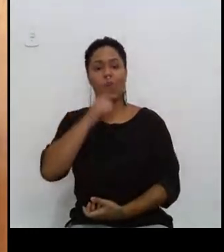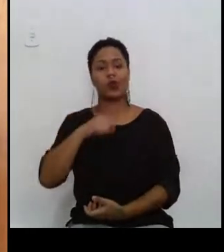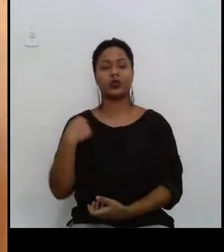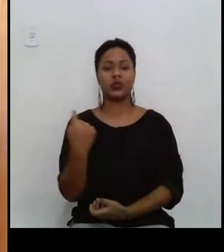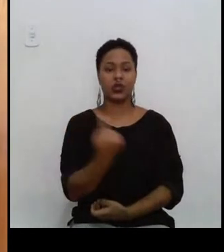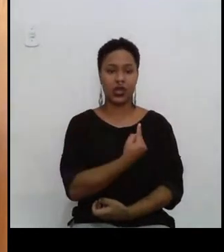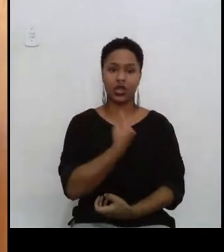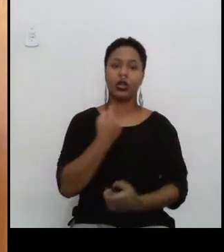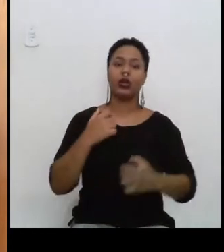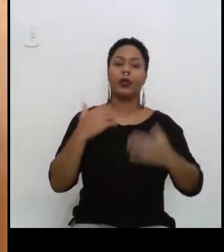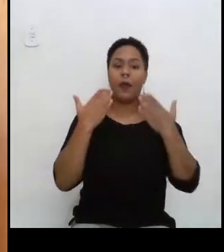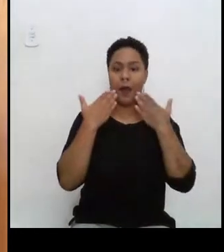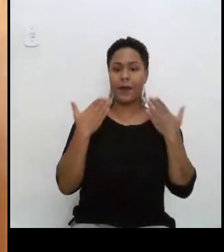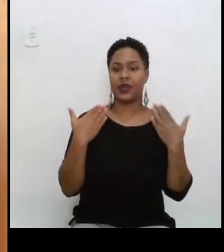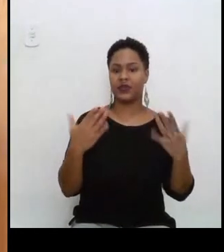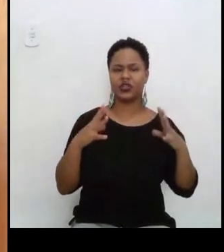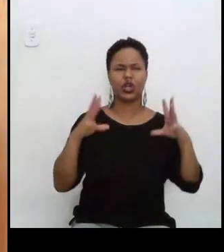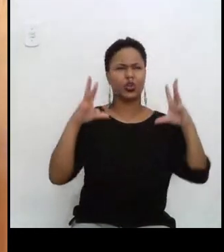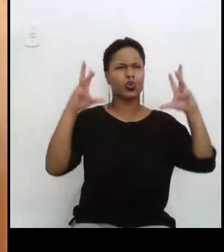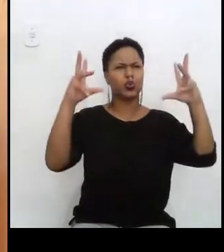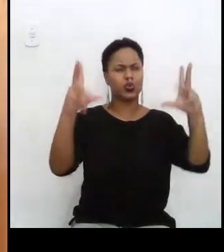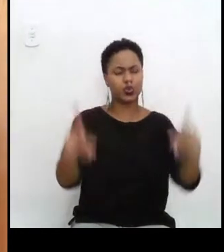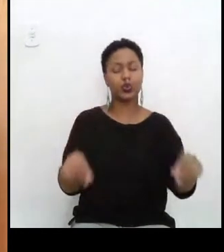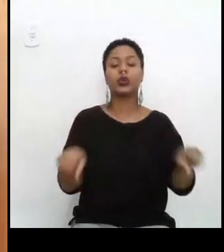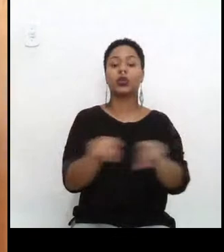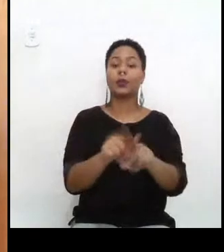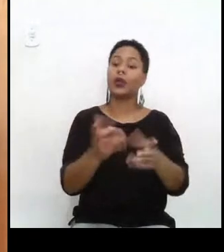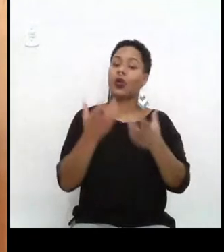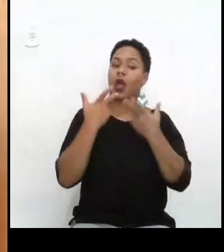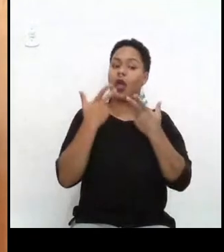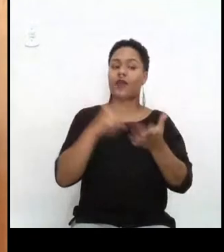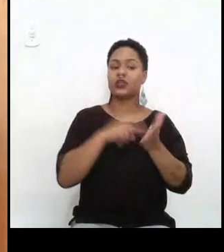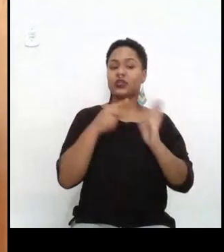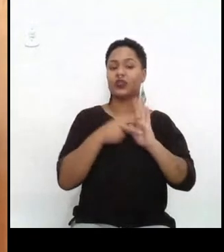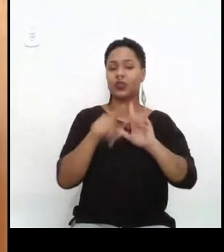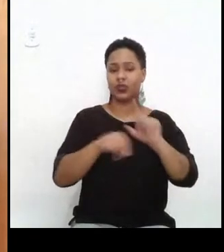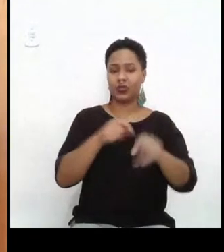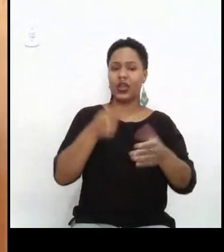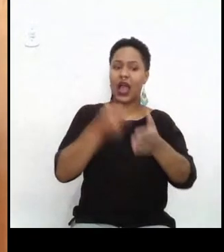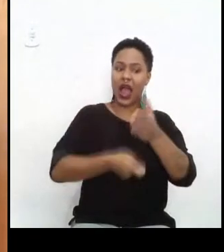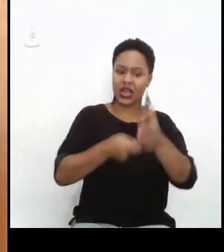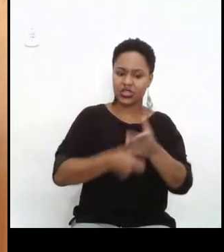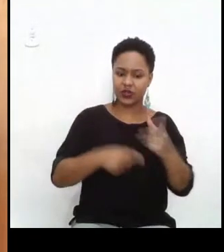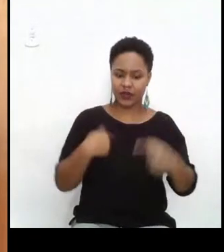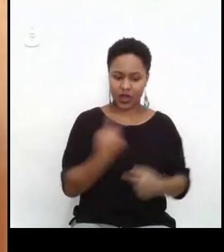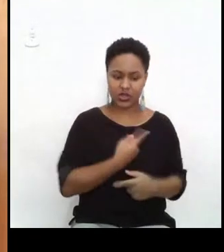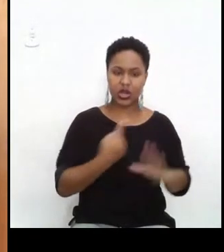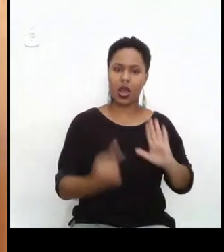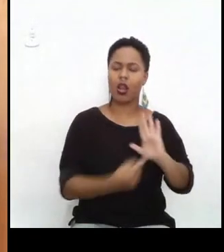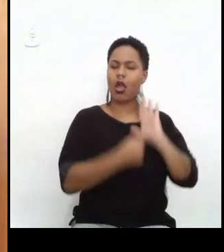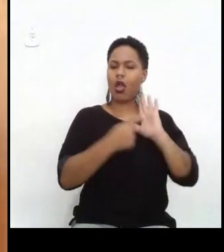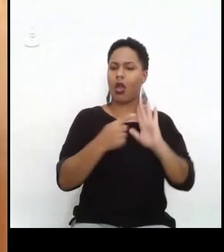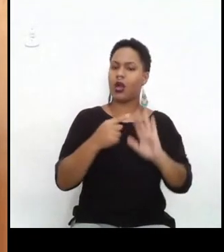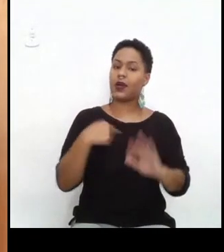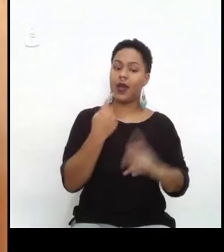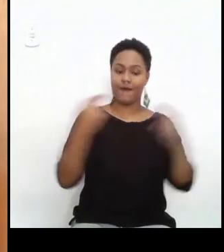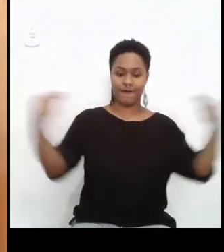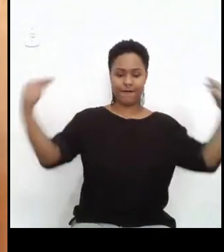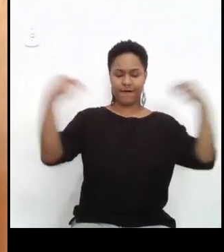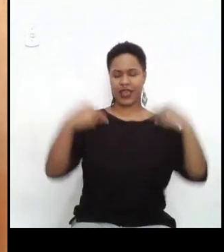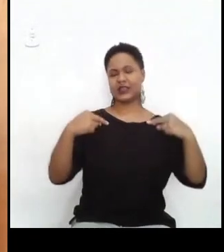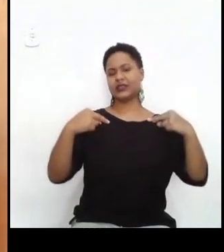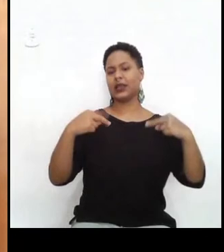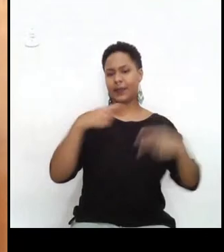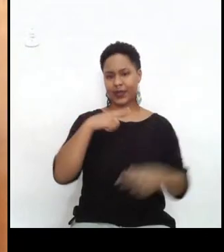nacionais e do lençol que irão exigir ativar mão degradar no a ser na oficina e tô pensando